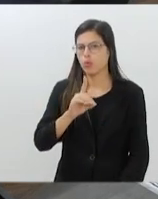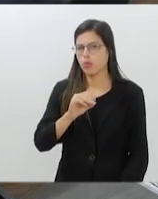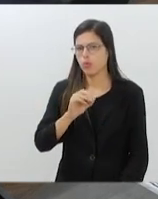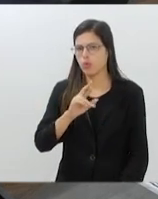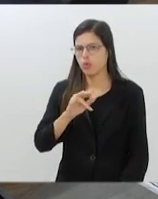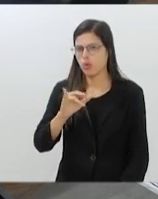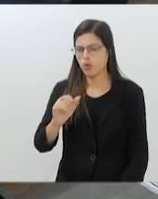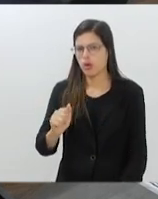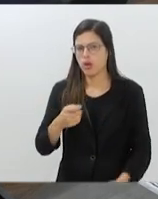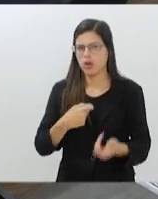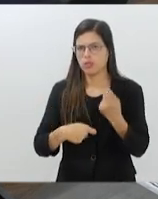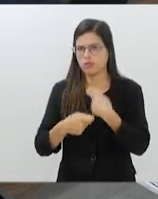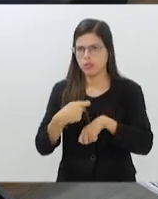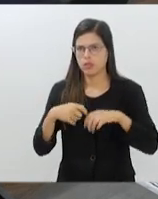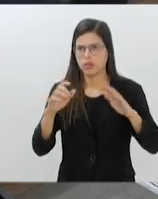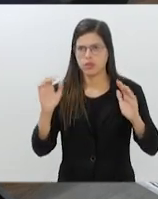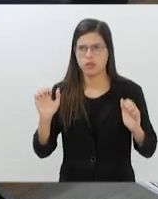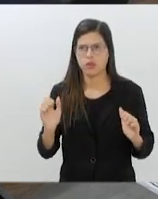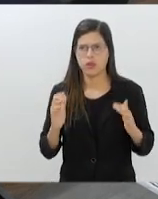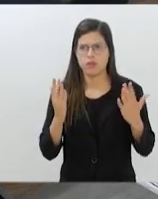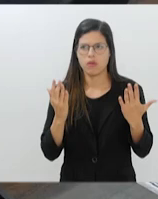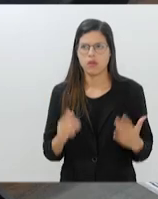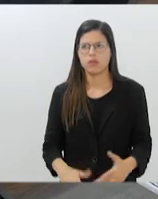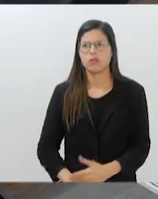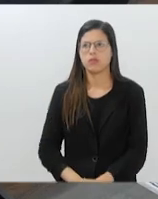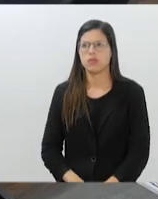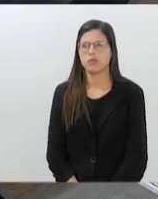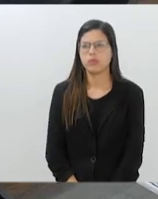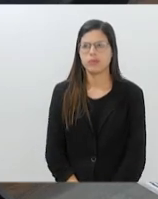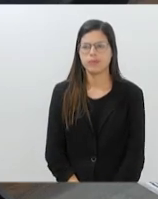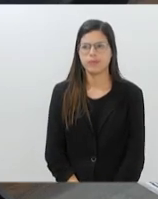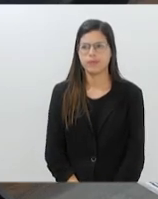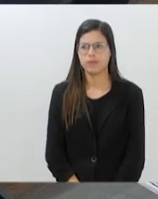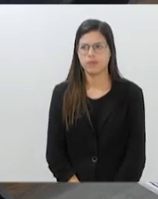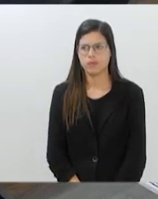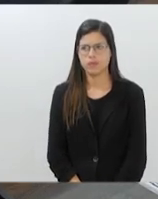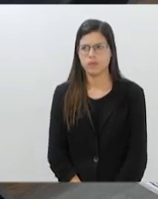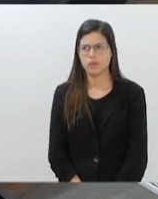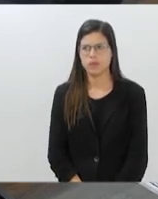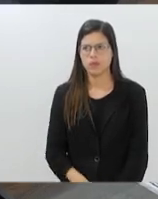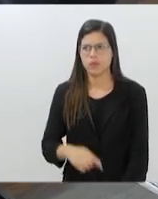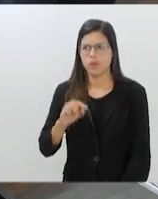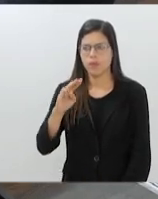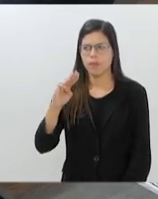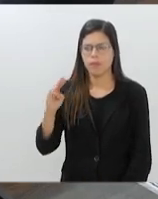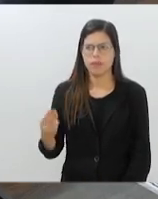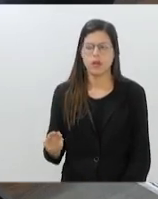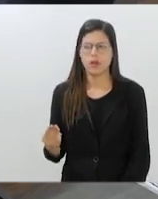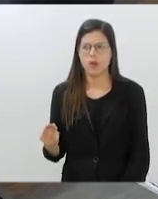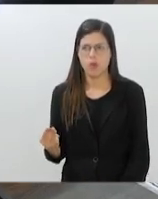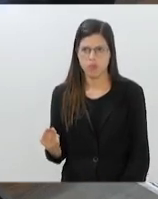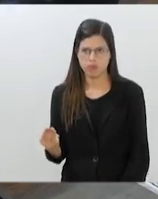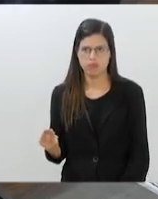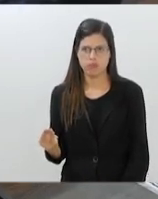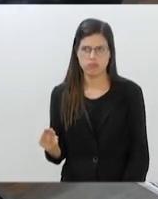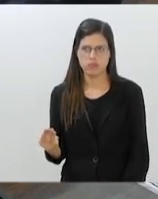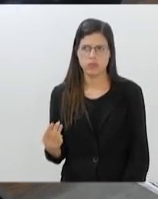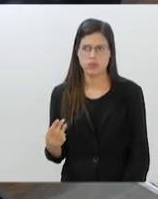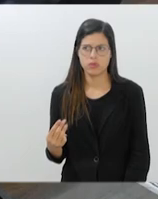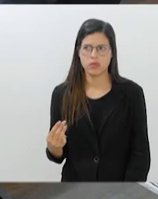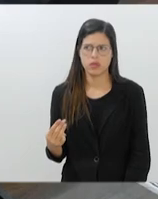eventos mais precisamente 1. 375.000